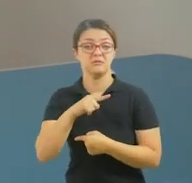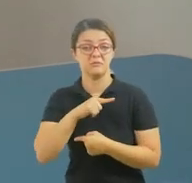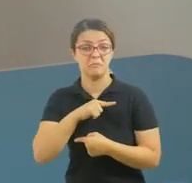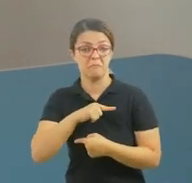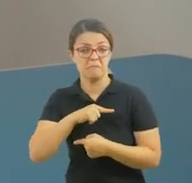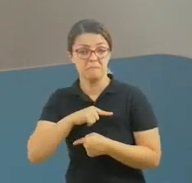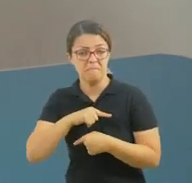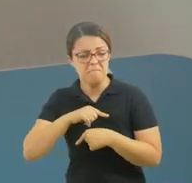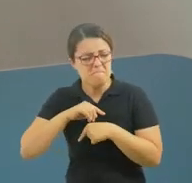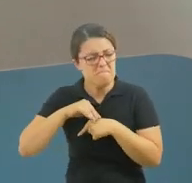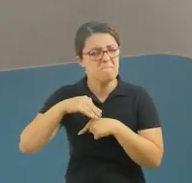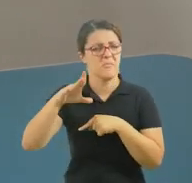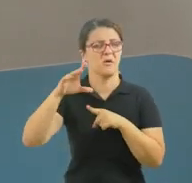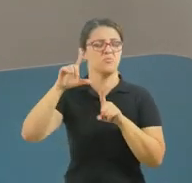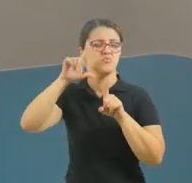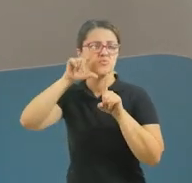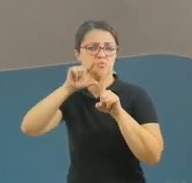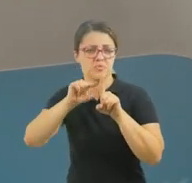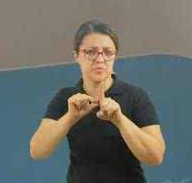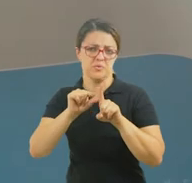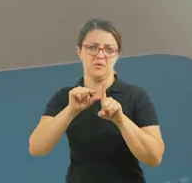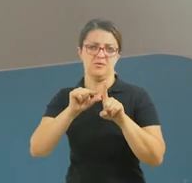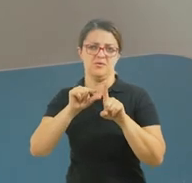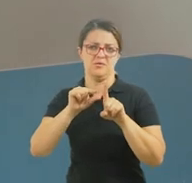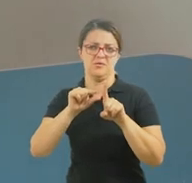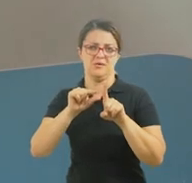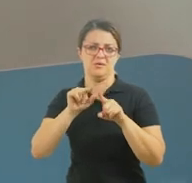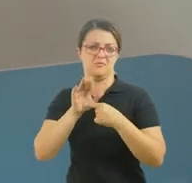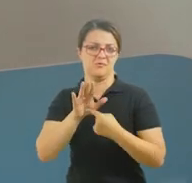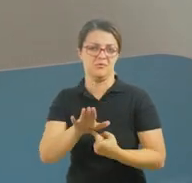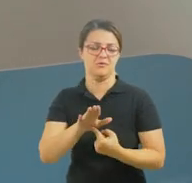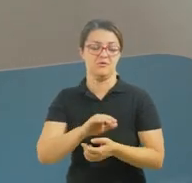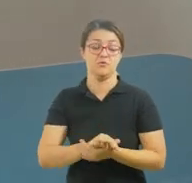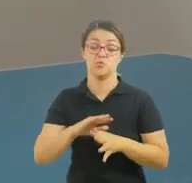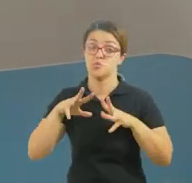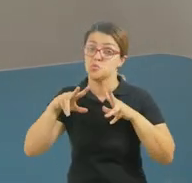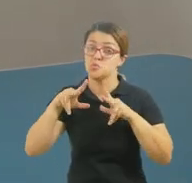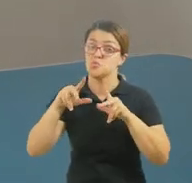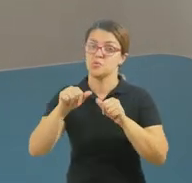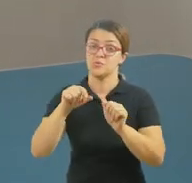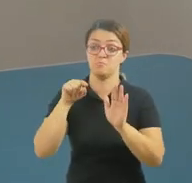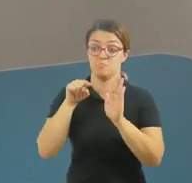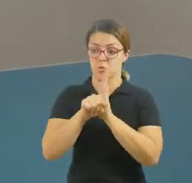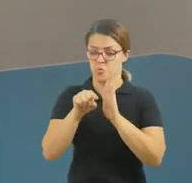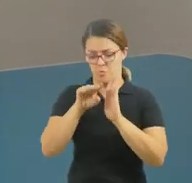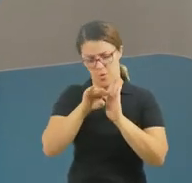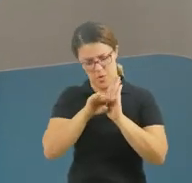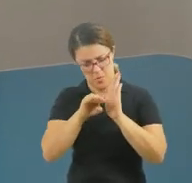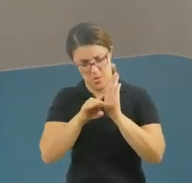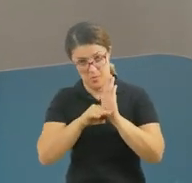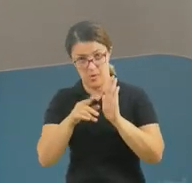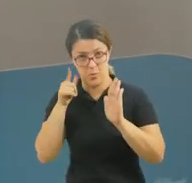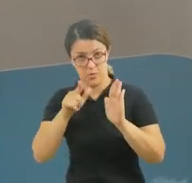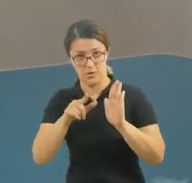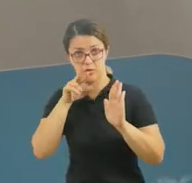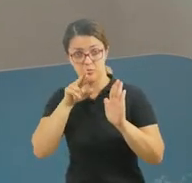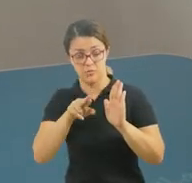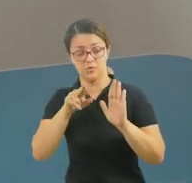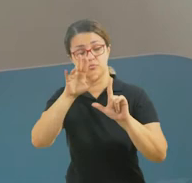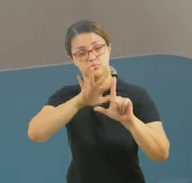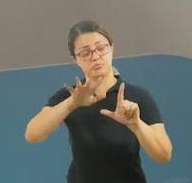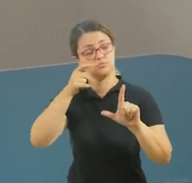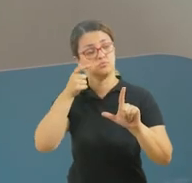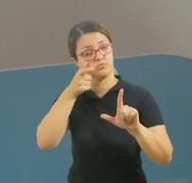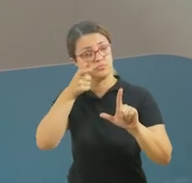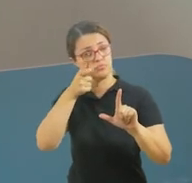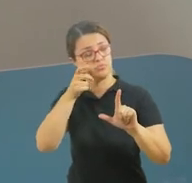temperatura mais baixa prevista? Todas essas perguntas você vai conseguir responder analisando esse quadro aqui.